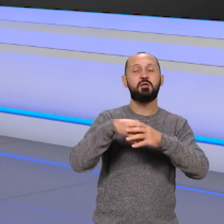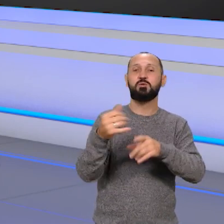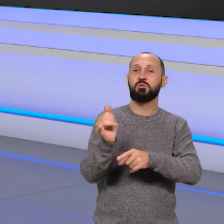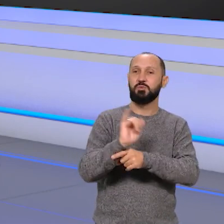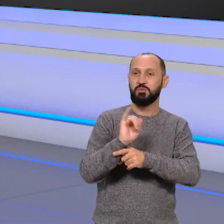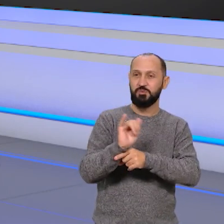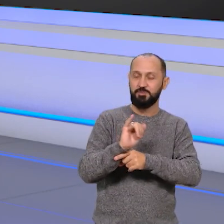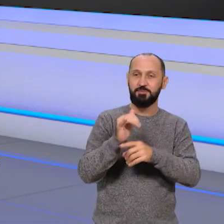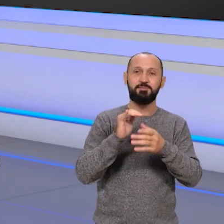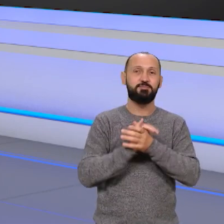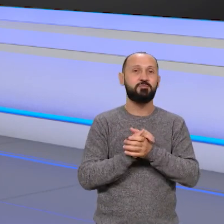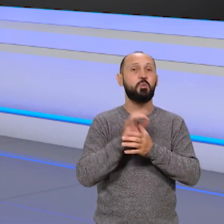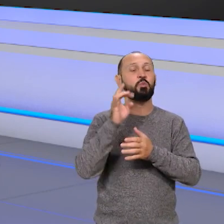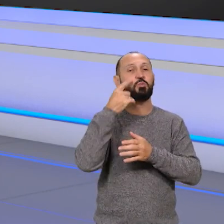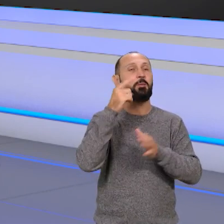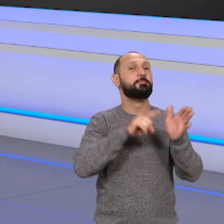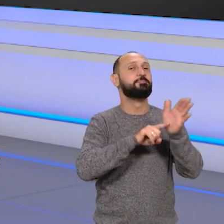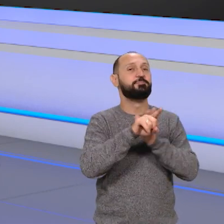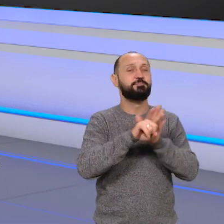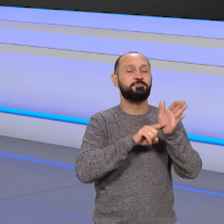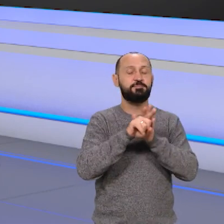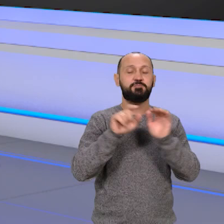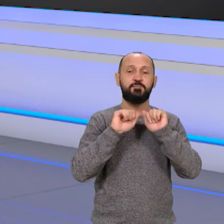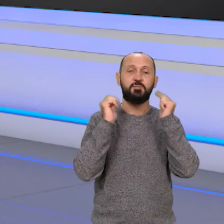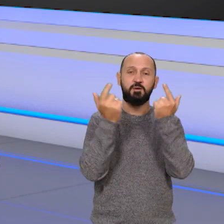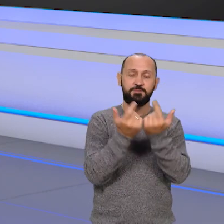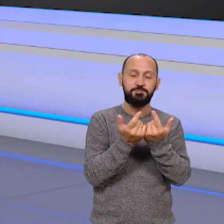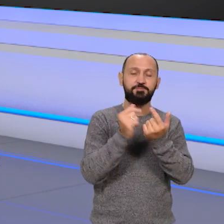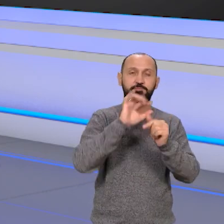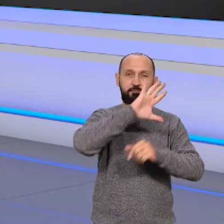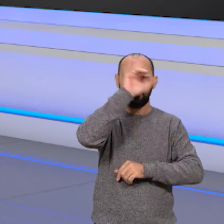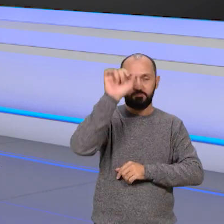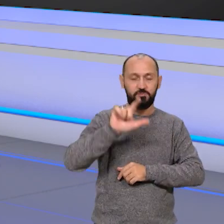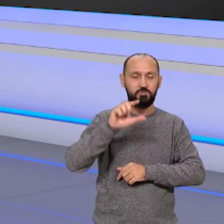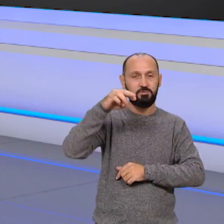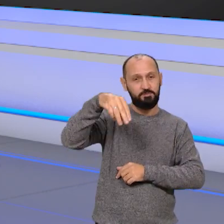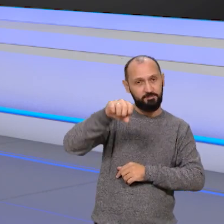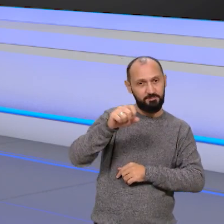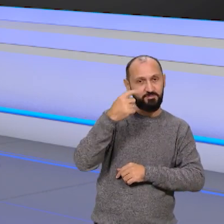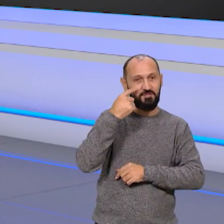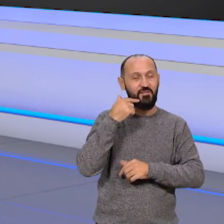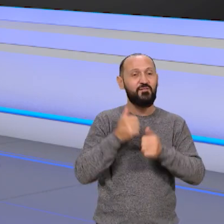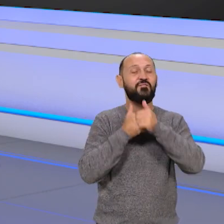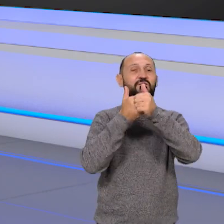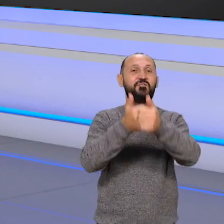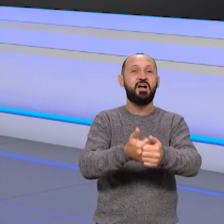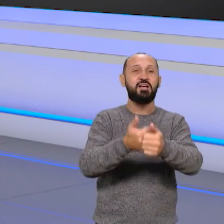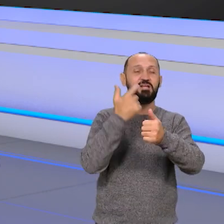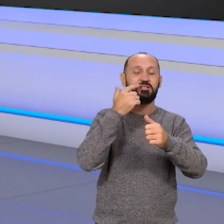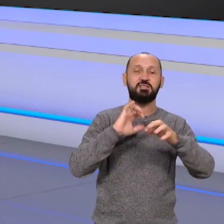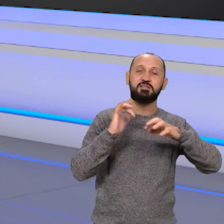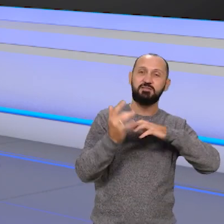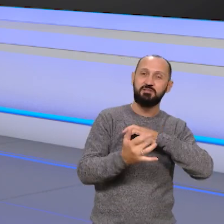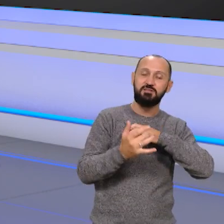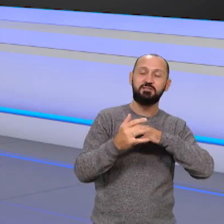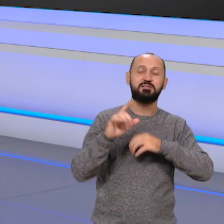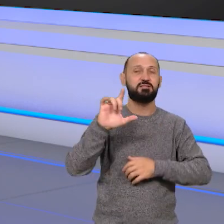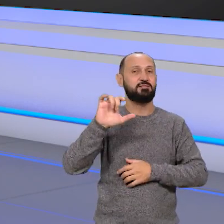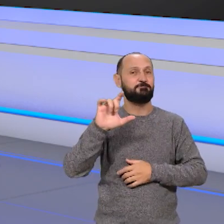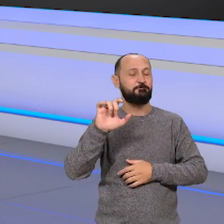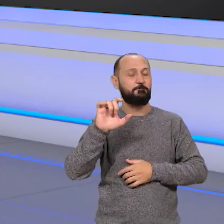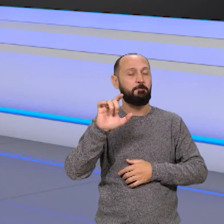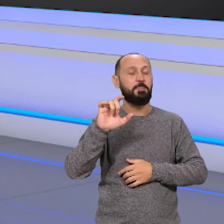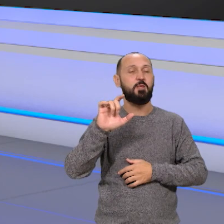você confere no YouTube da Casa de Leis. Basta pesquisar por Assembleia Legislativa de MS. Siga as nossas redes